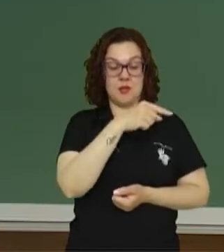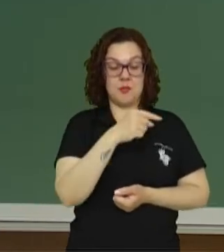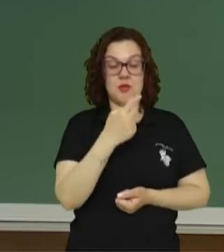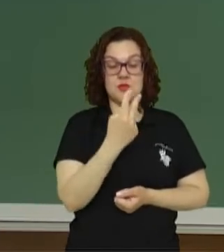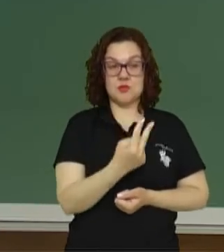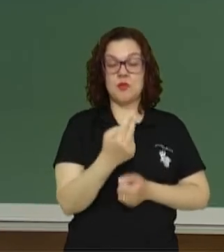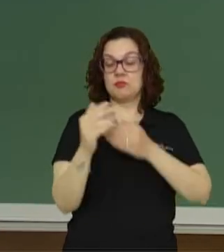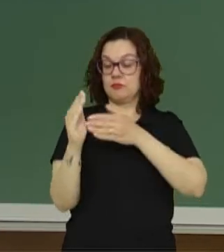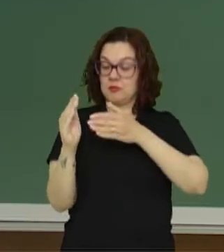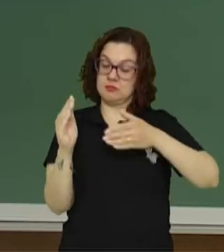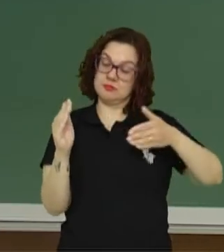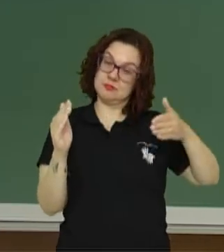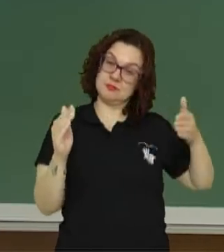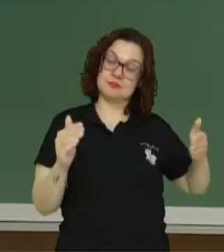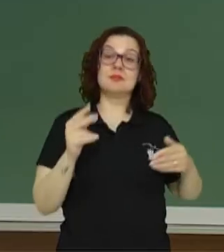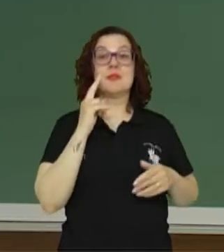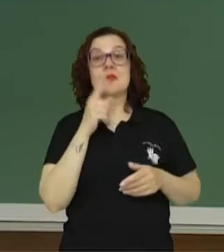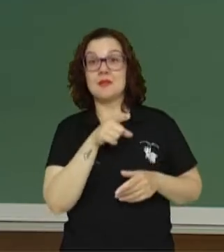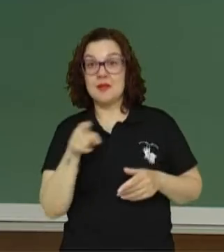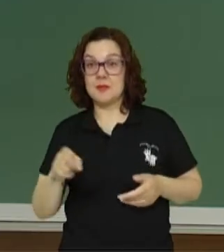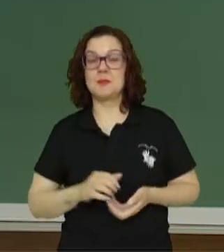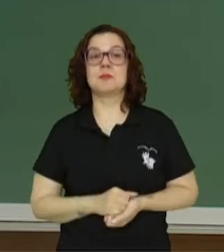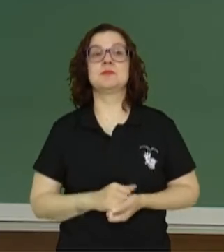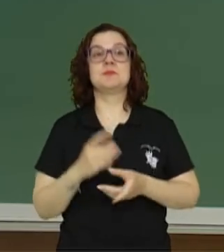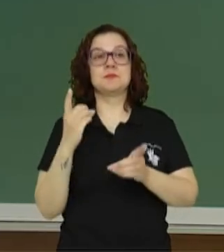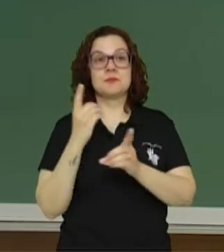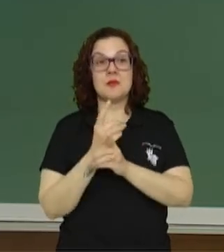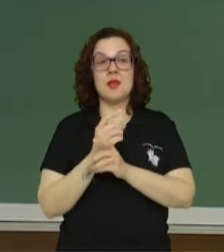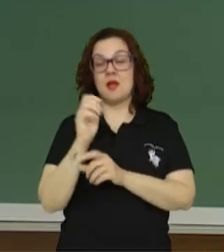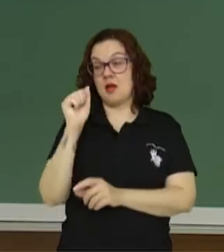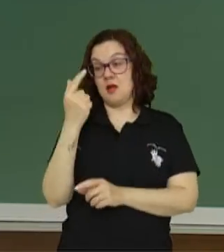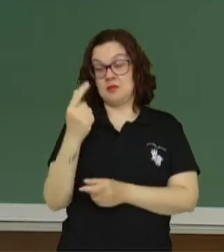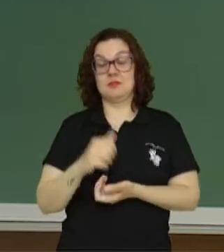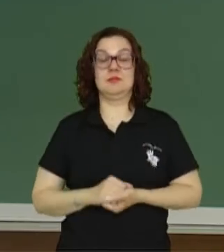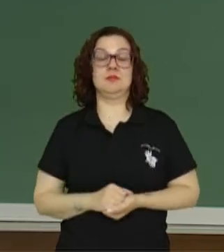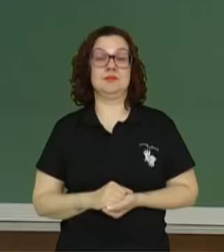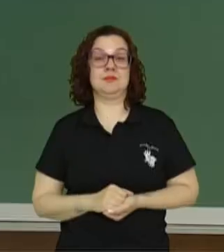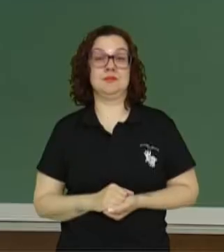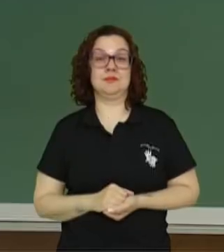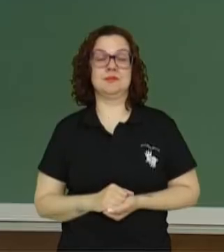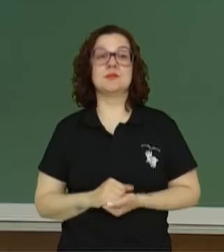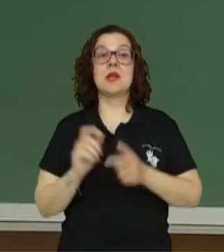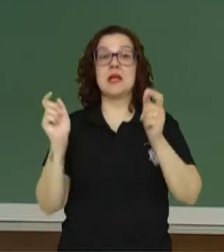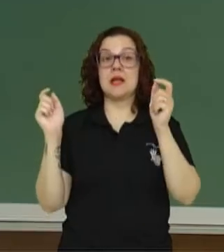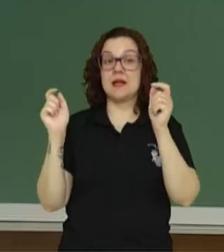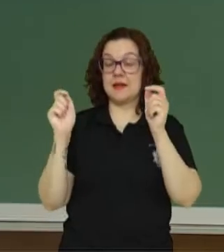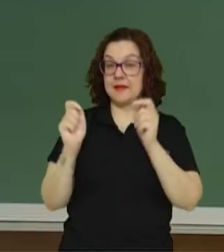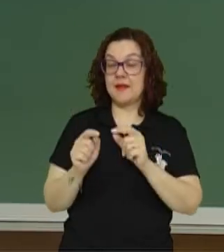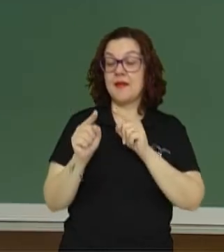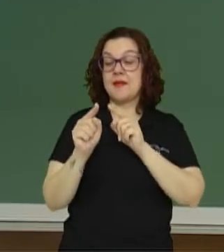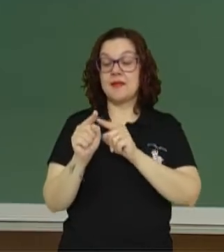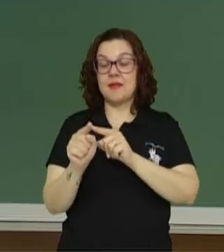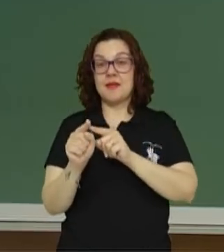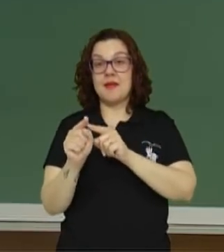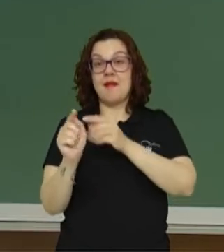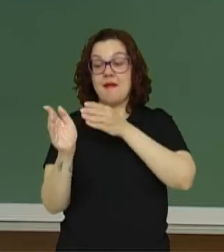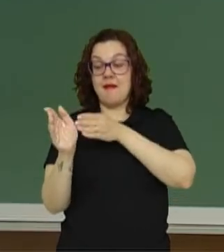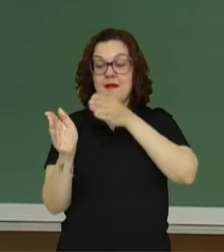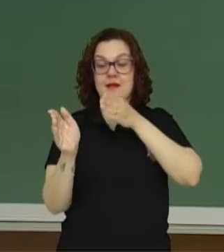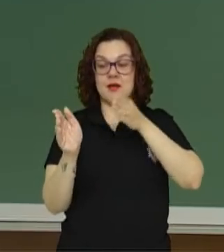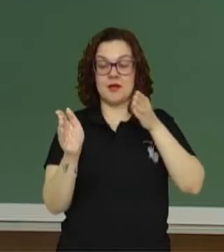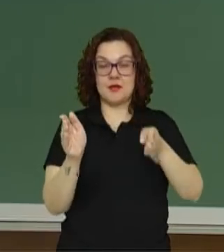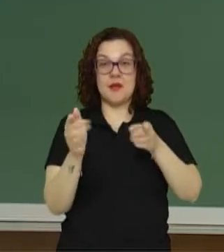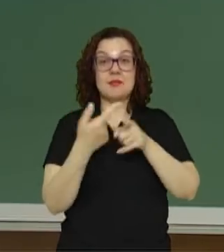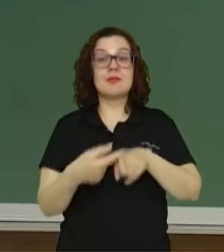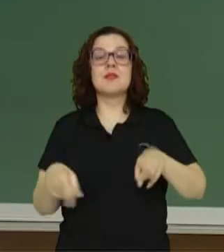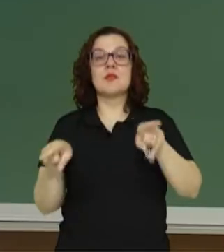a N-3, sucessivamente até eu encontrar um A1. Quando isso ocorre, podemos dizer que a sequência é determinada por uma